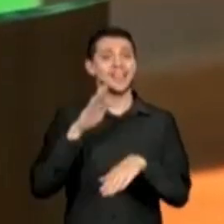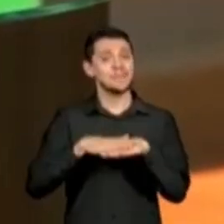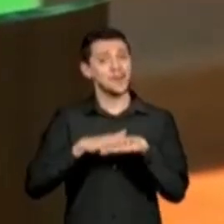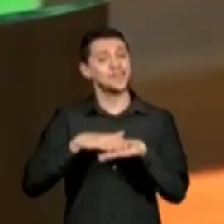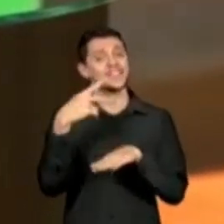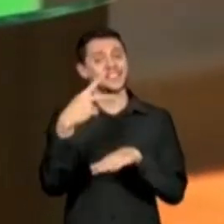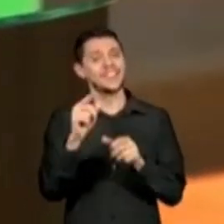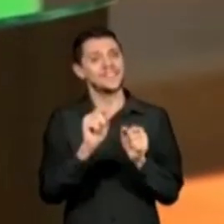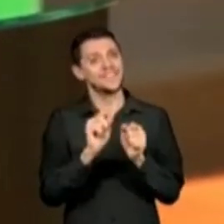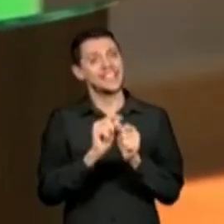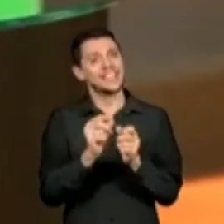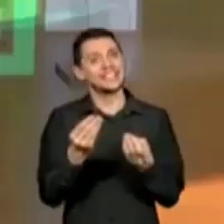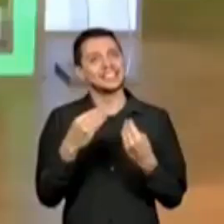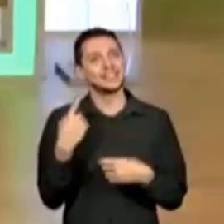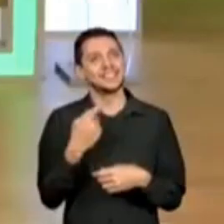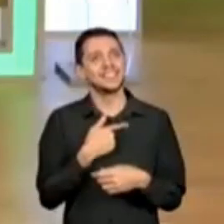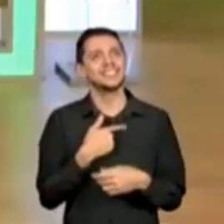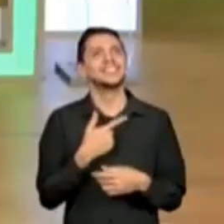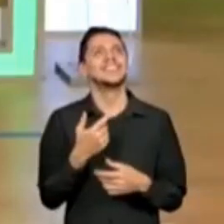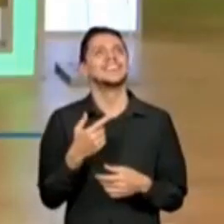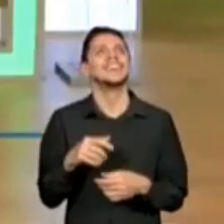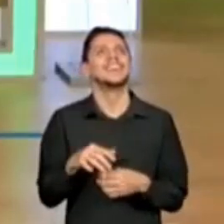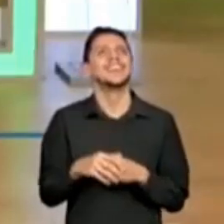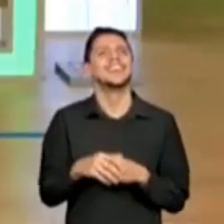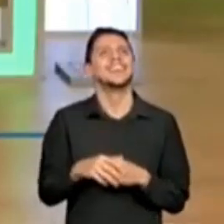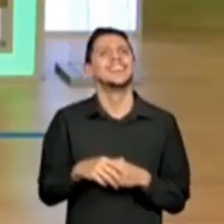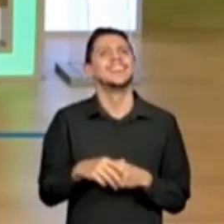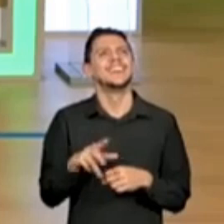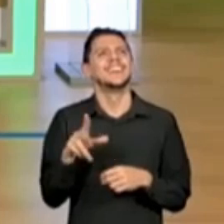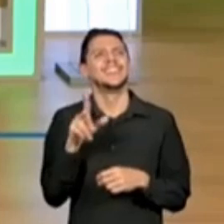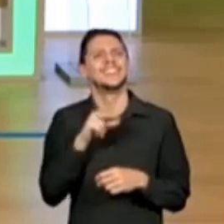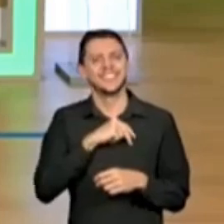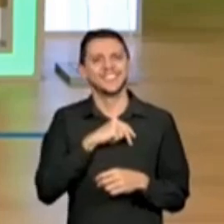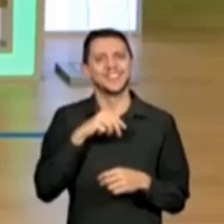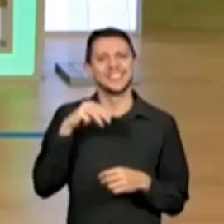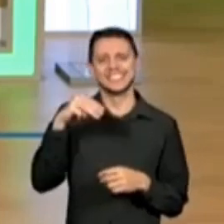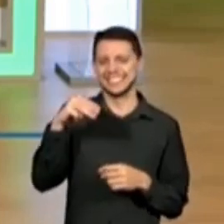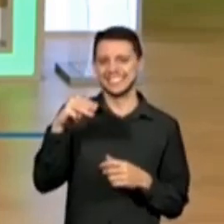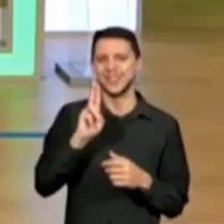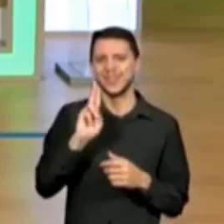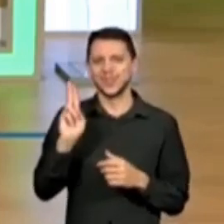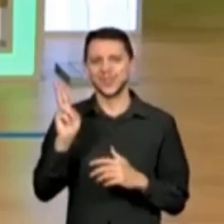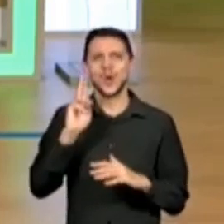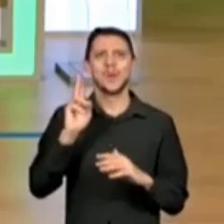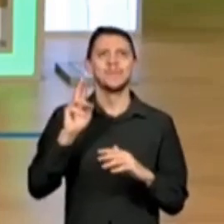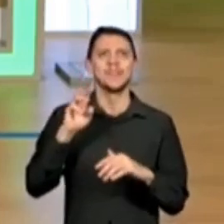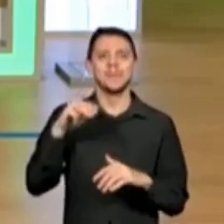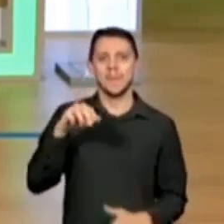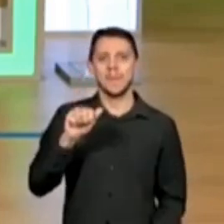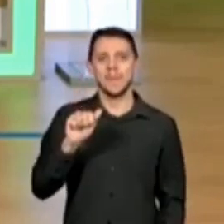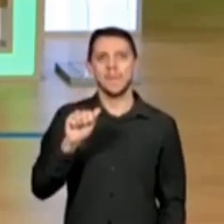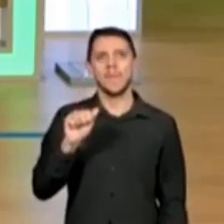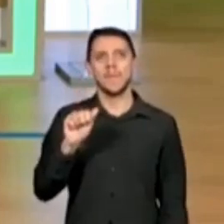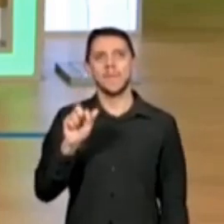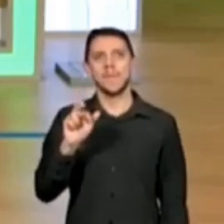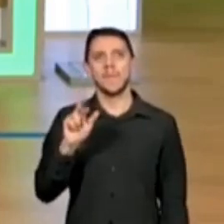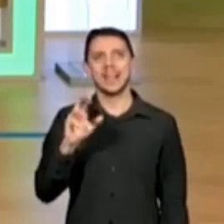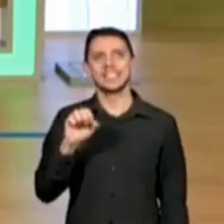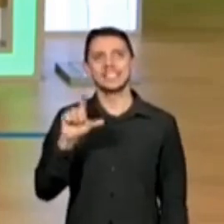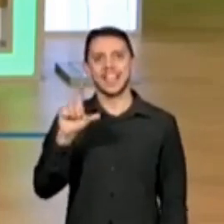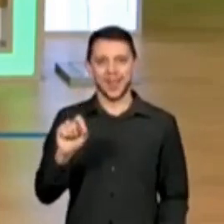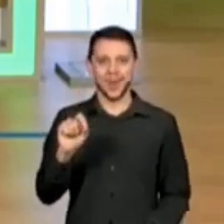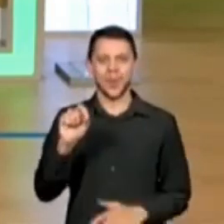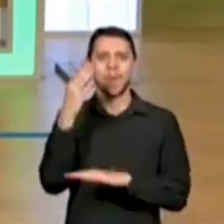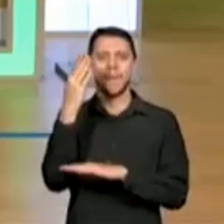Marcelo. Ele já arrasou É quase um aqui. trava-línguas, né? Marceneiro Marcelo. Fala rápido, 3 vezes. Marceneiro Marcelo, marceneiro Marcelo, marceneiro Marcelo. Eu não consigo mais, não. Vai Aê.